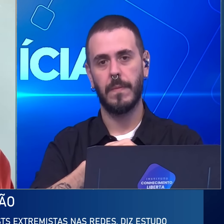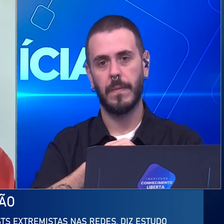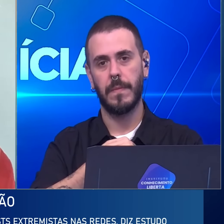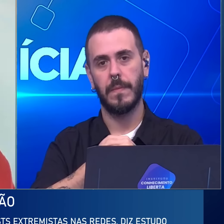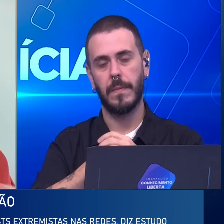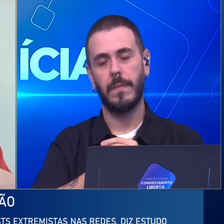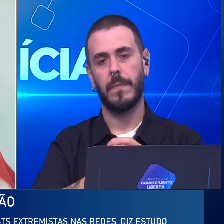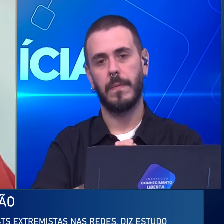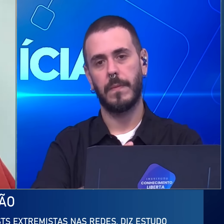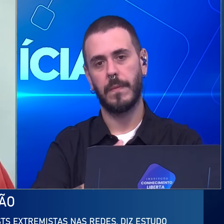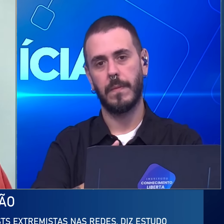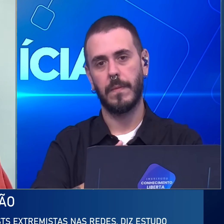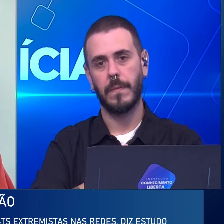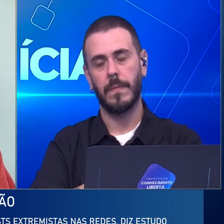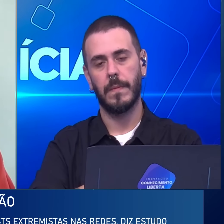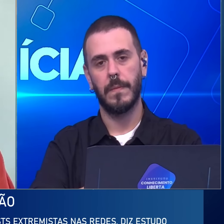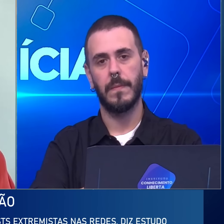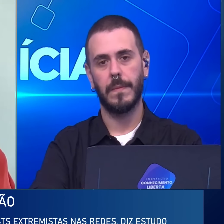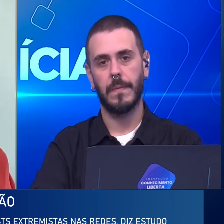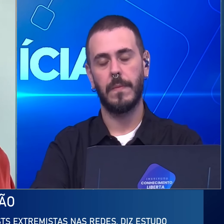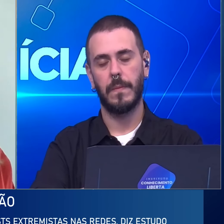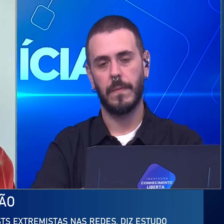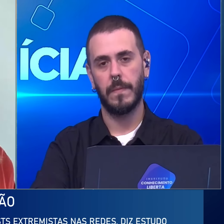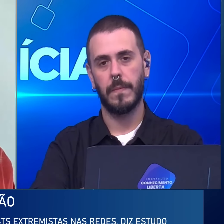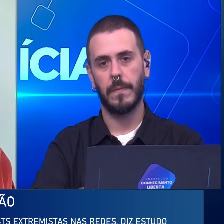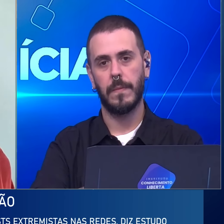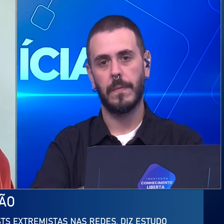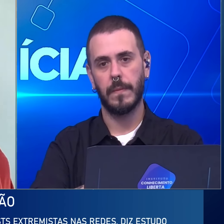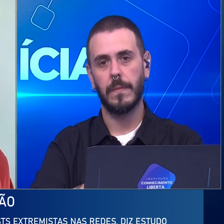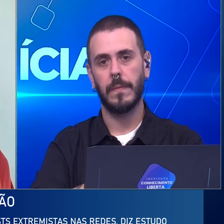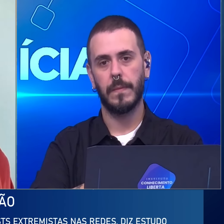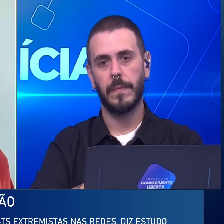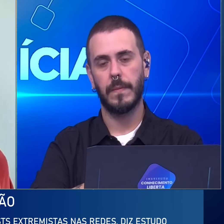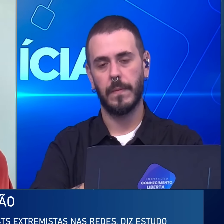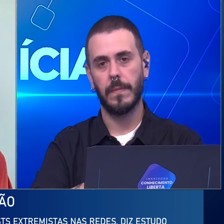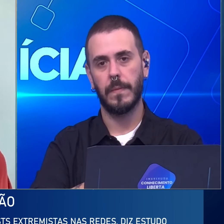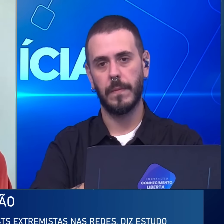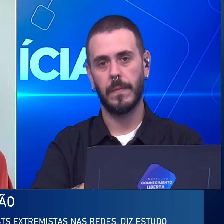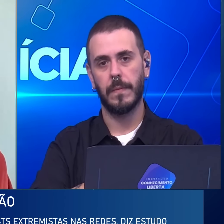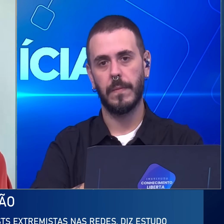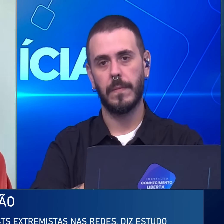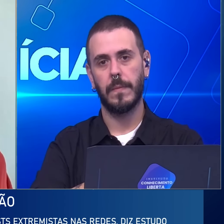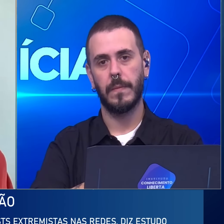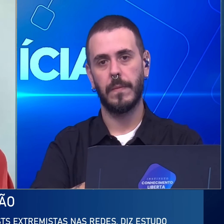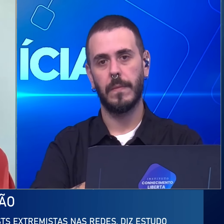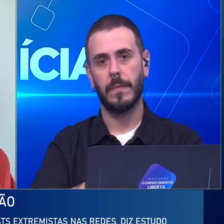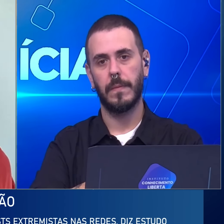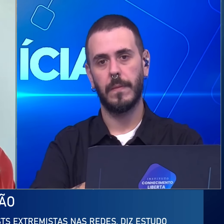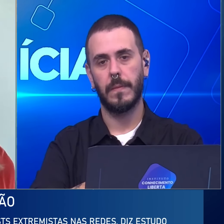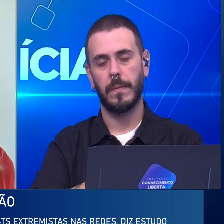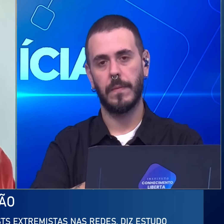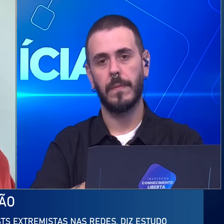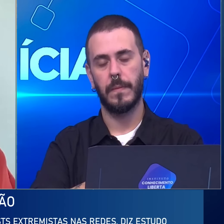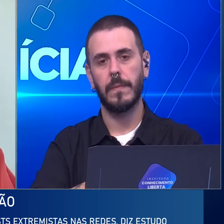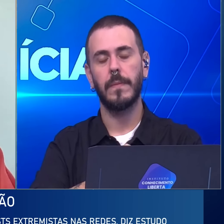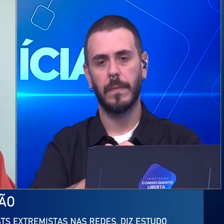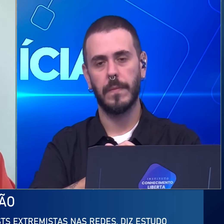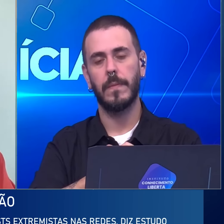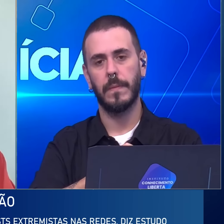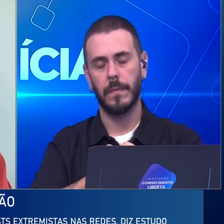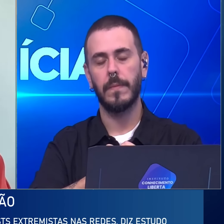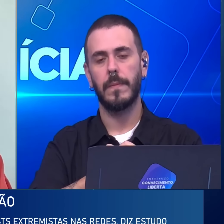lá você tem essa aliança entre esses setores religiosos eh extremamente